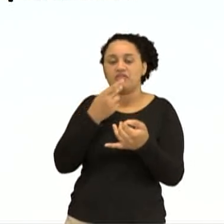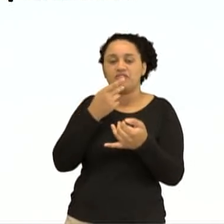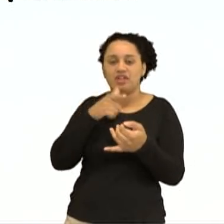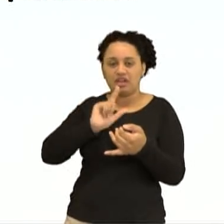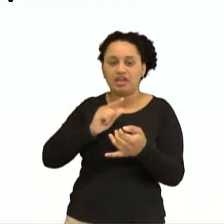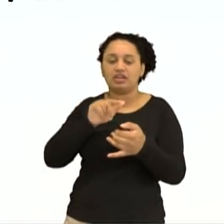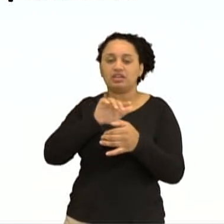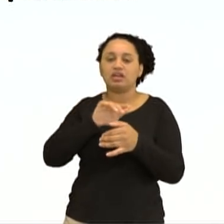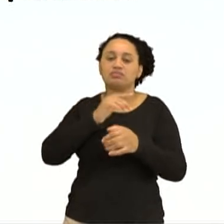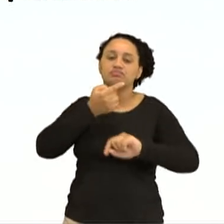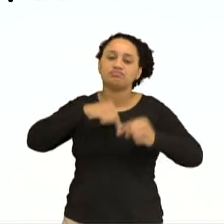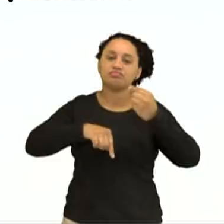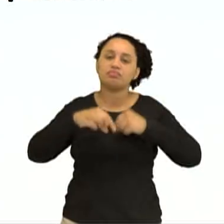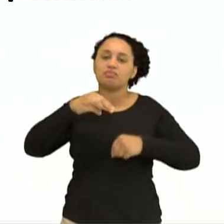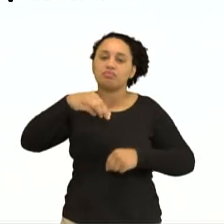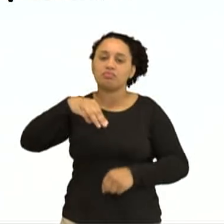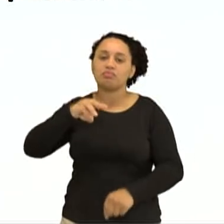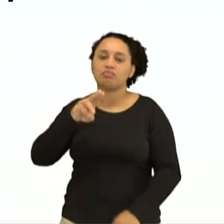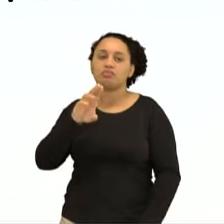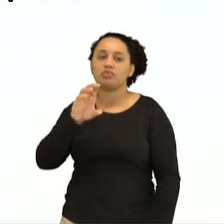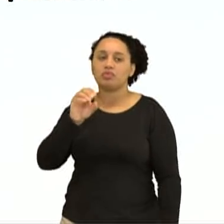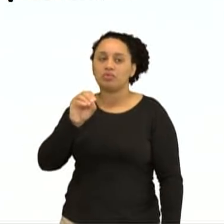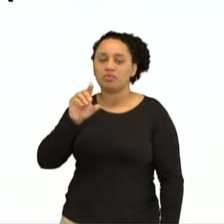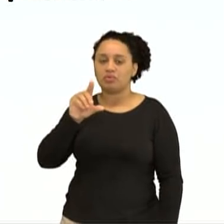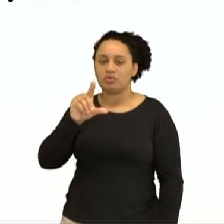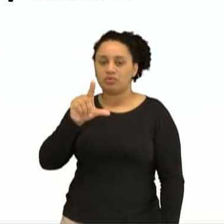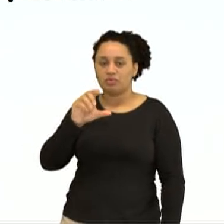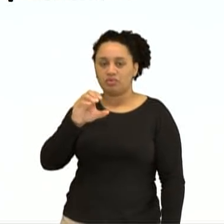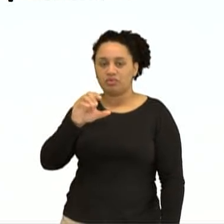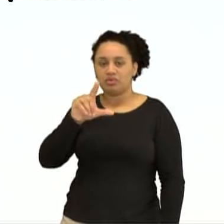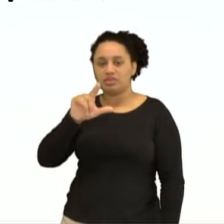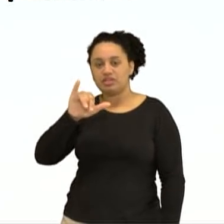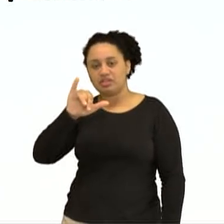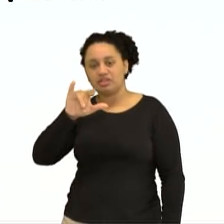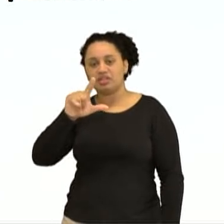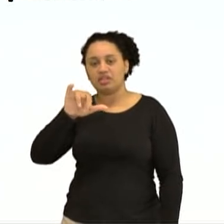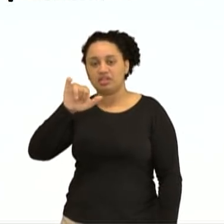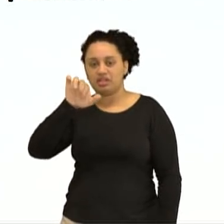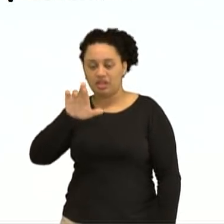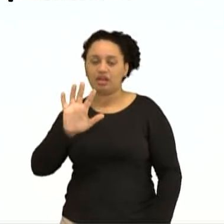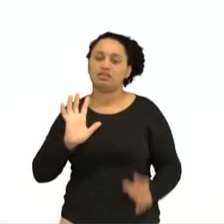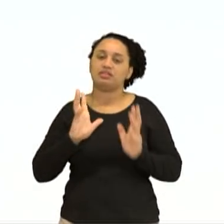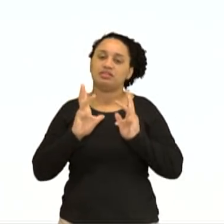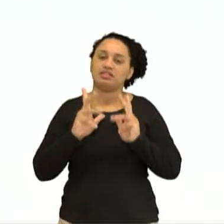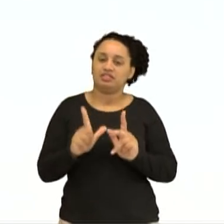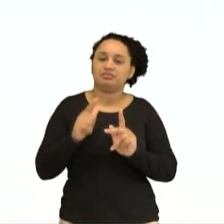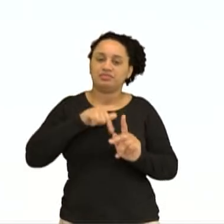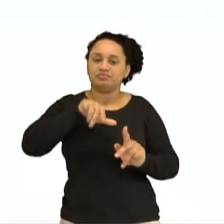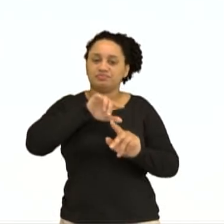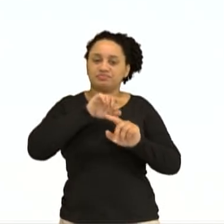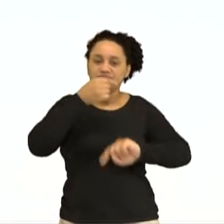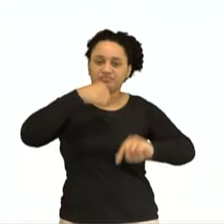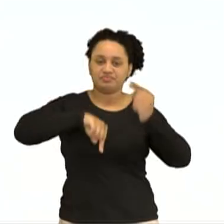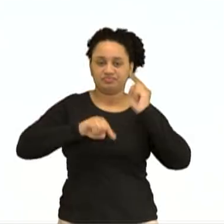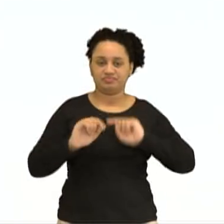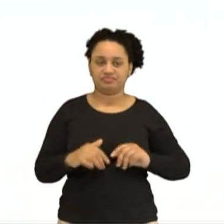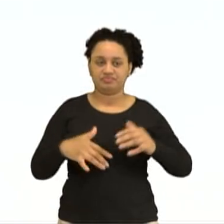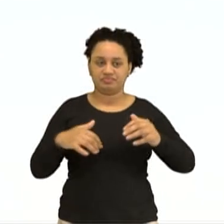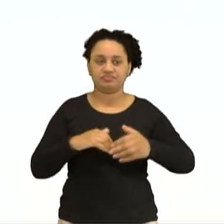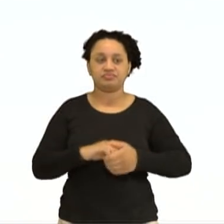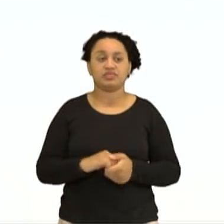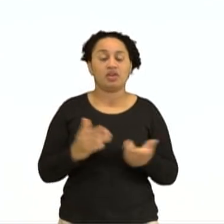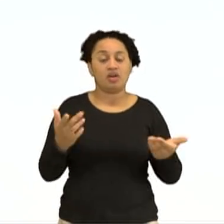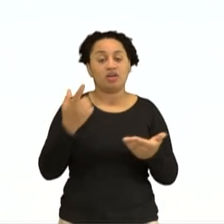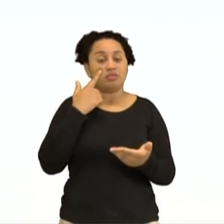sistema mucociliar e a importância desse sistema mucociliar para a higiene respiratória, beleza? Vamos ver se vocês entenderam,